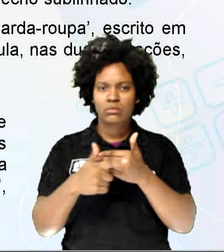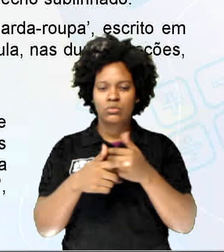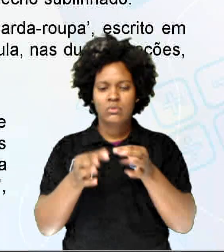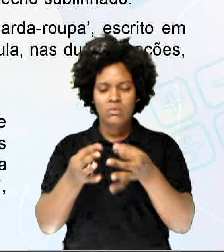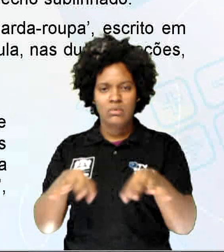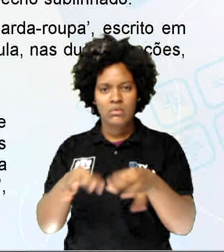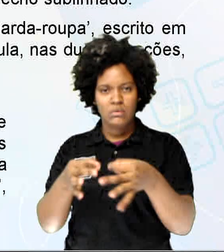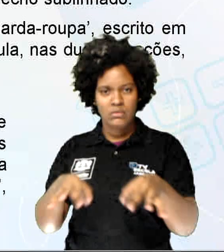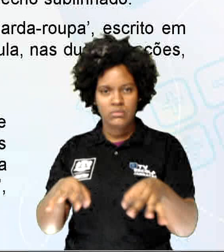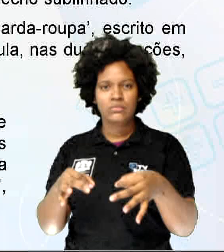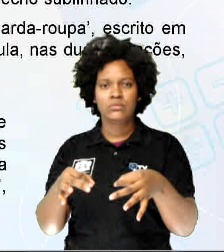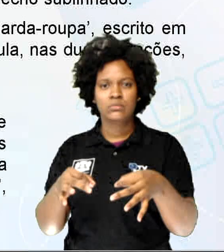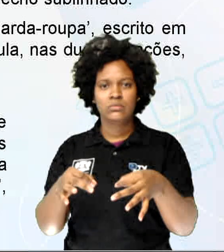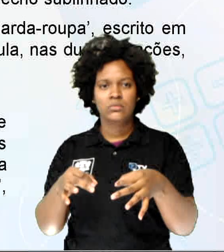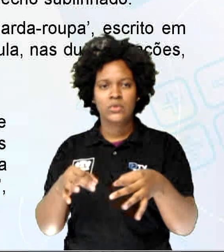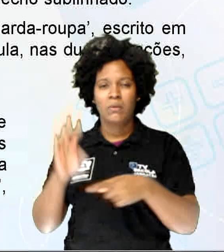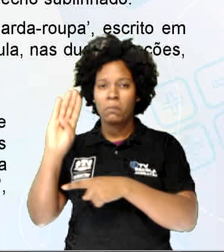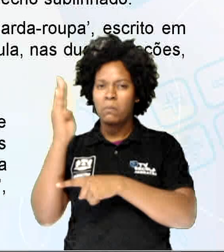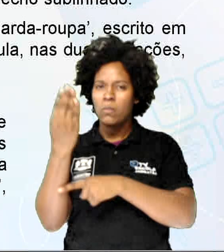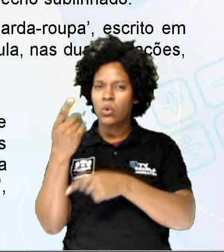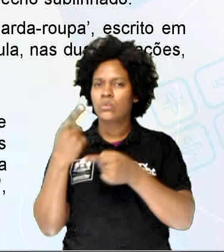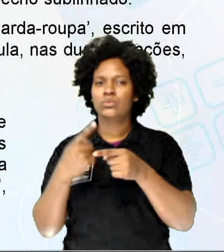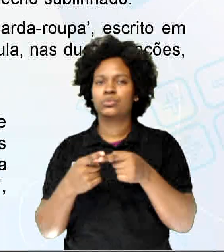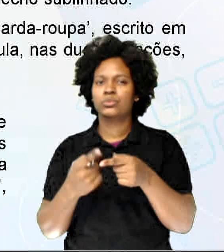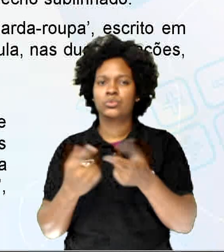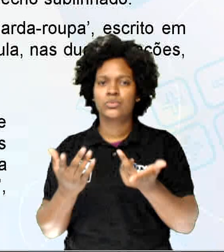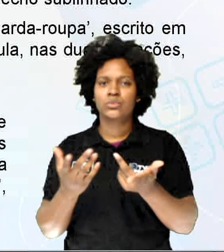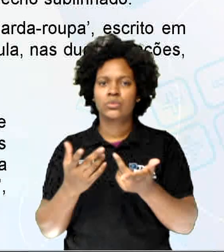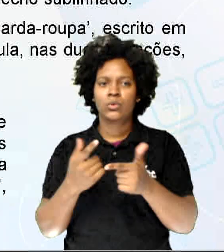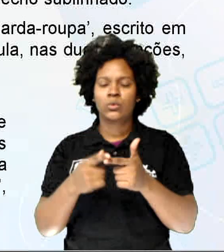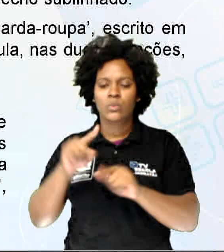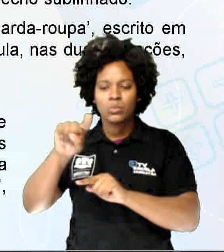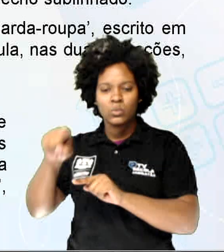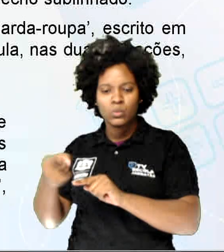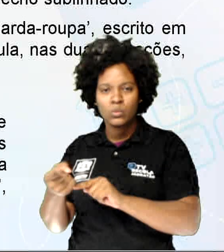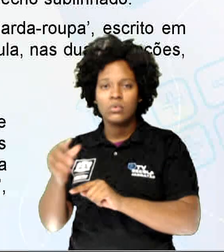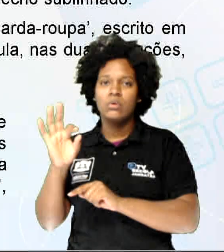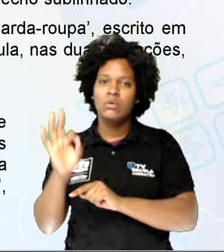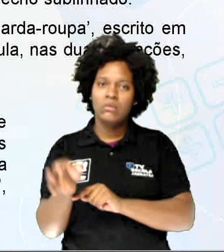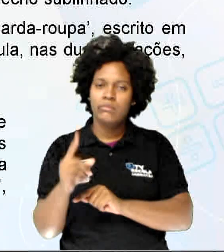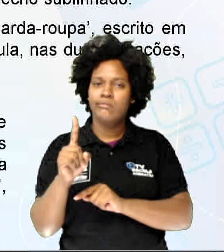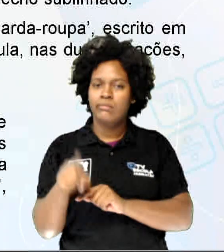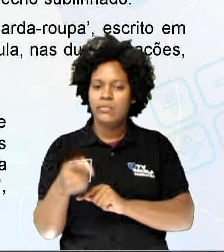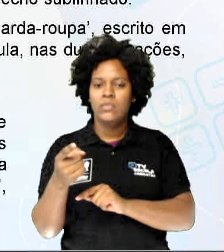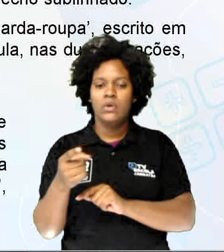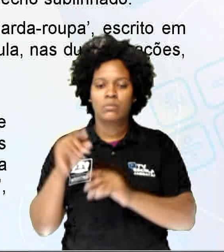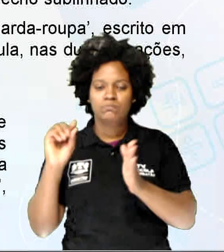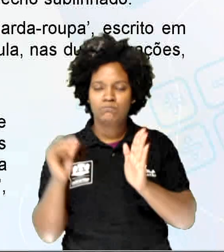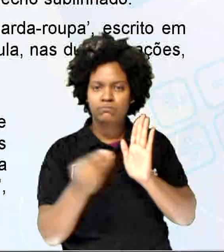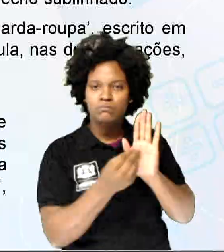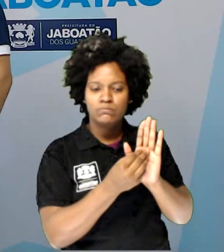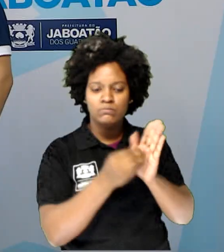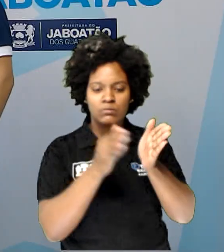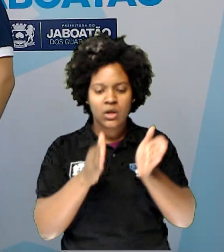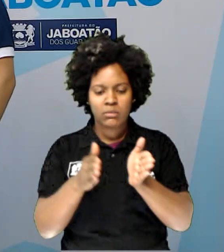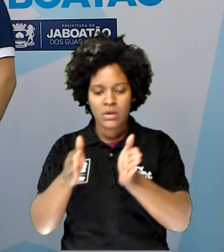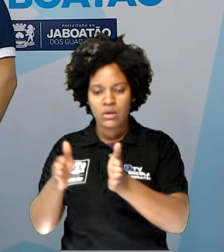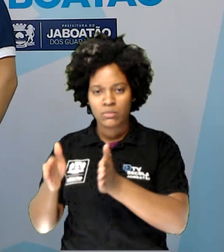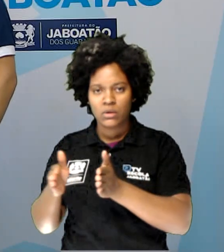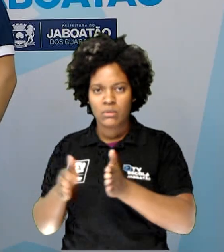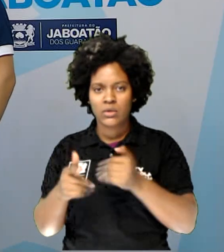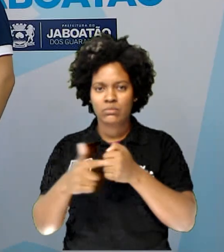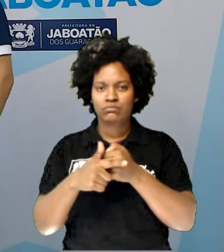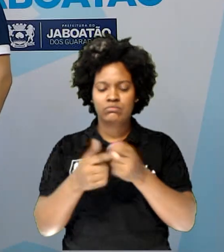item aí, pessoal, ele é falso, sabe por quê? Porque a vírgula, de fato, ela vai ser aplicada para separar termos de mesma